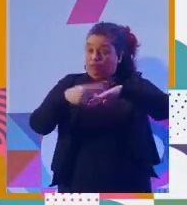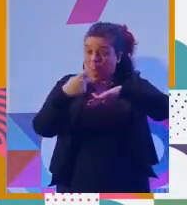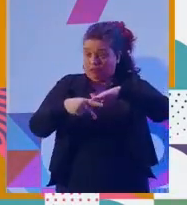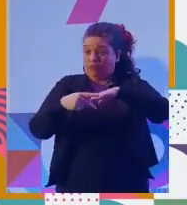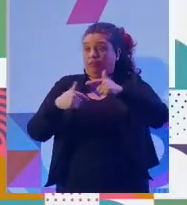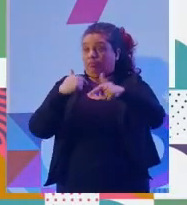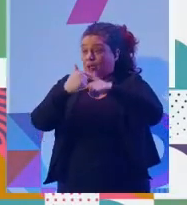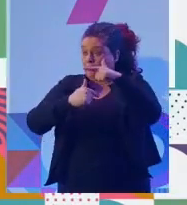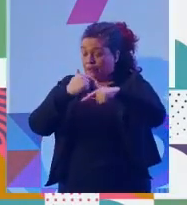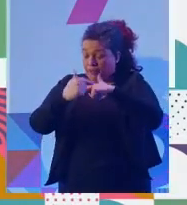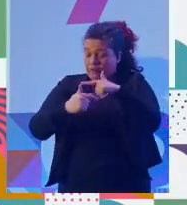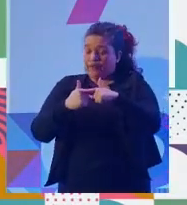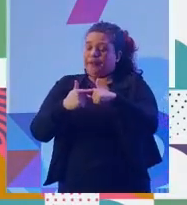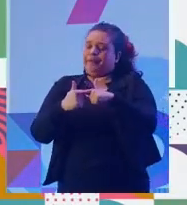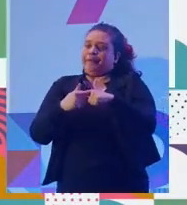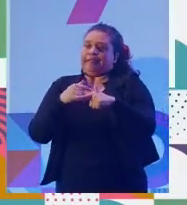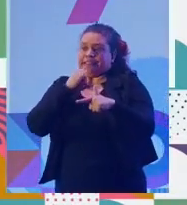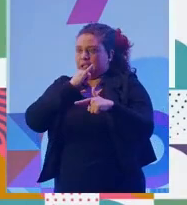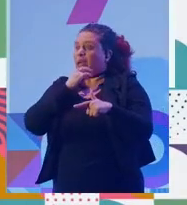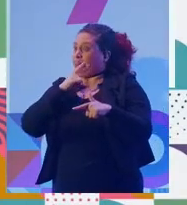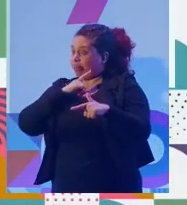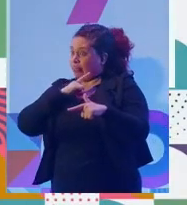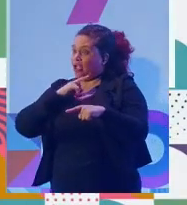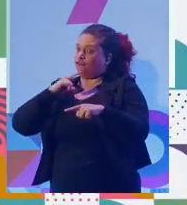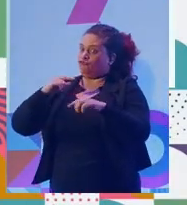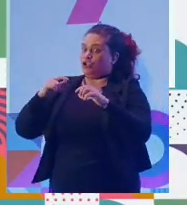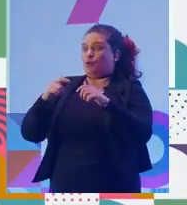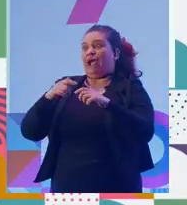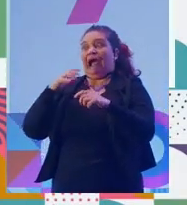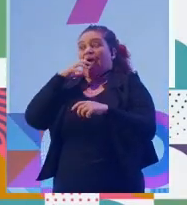teve uma evolução exponencial.